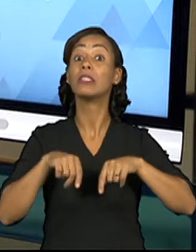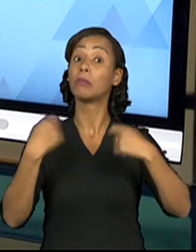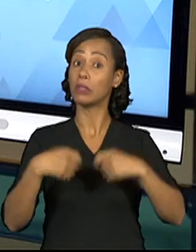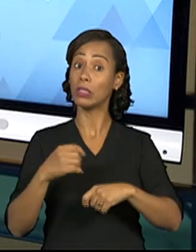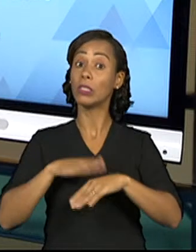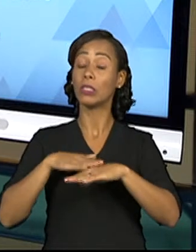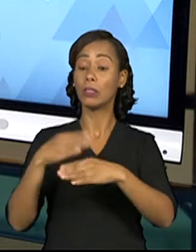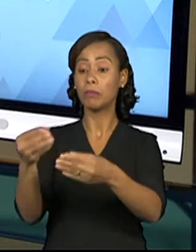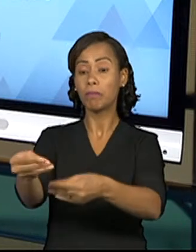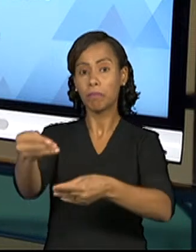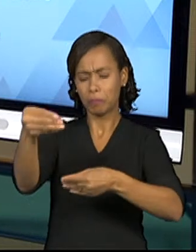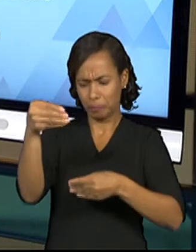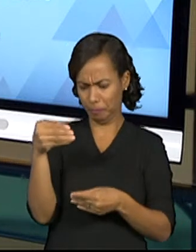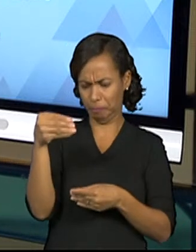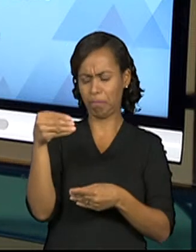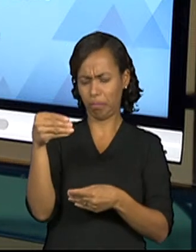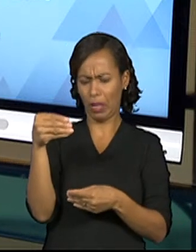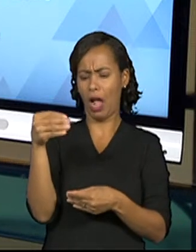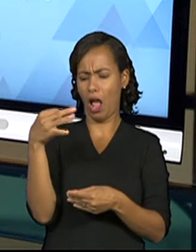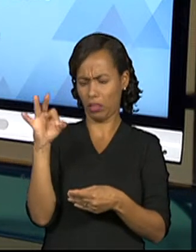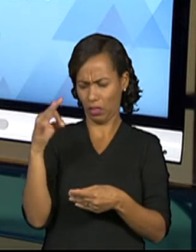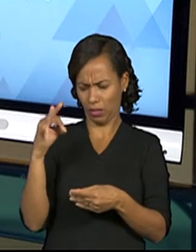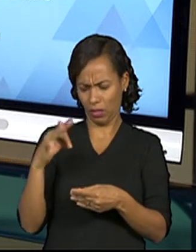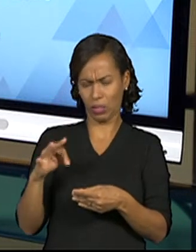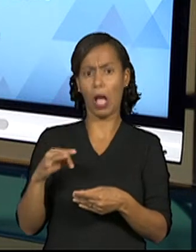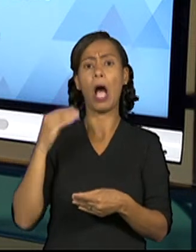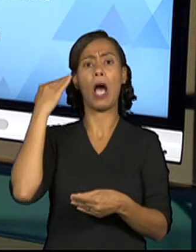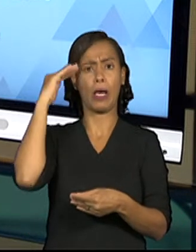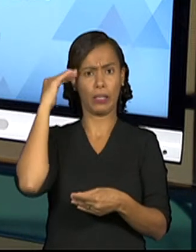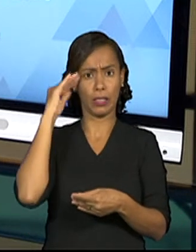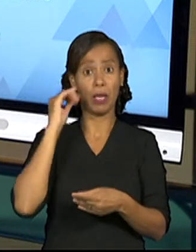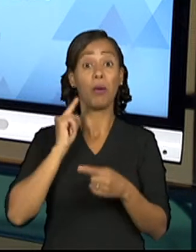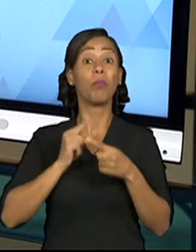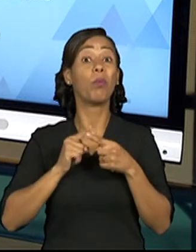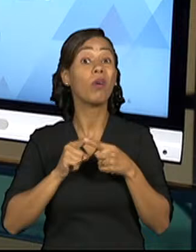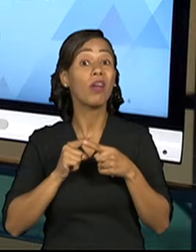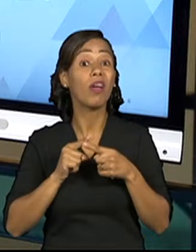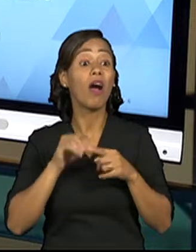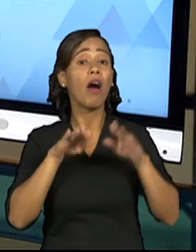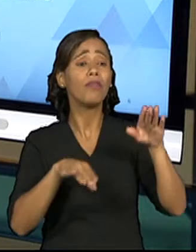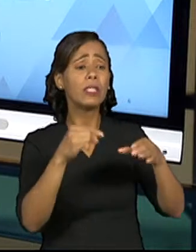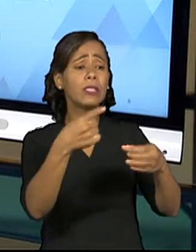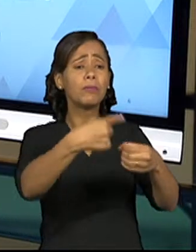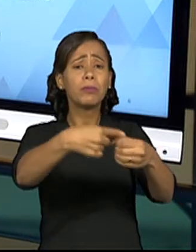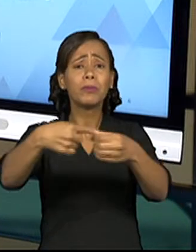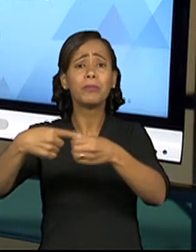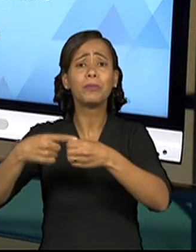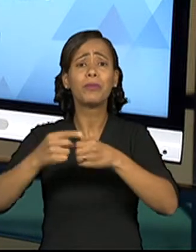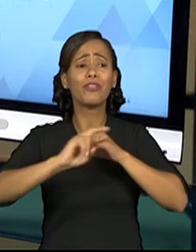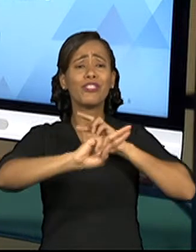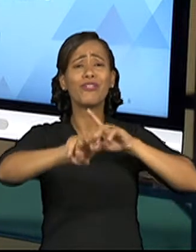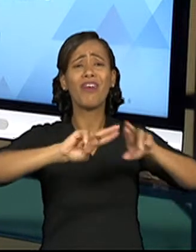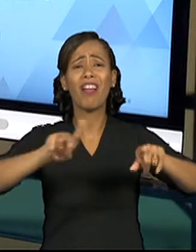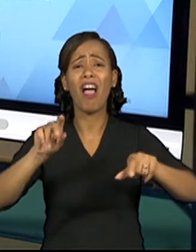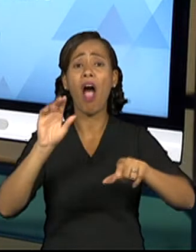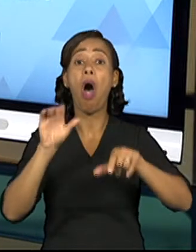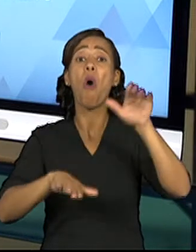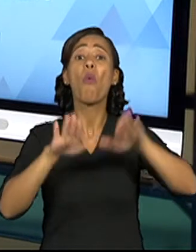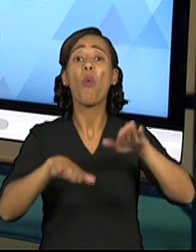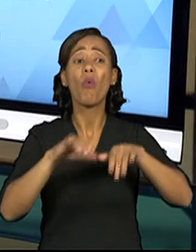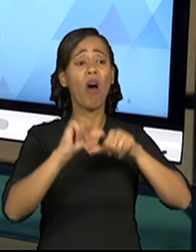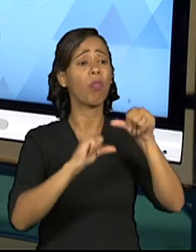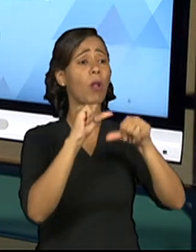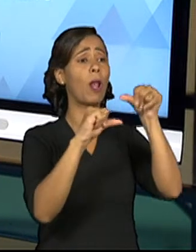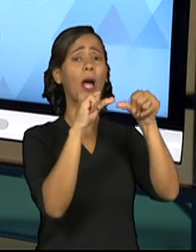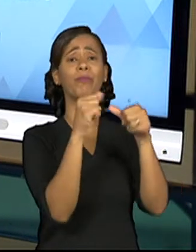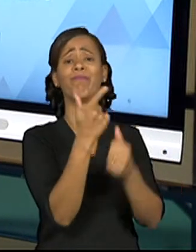currículo, observar esse currículo. Né? Algumas cidades ainda estão escrevendo, o currículo está desatualizado, mas até mesmo quando ele